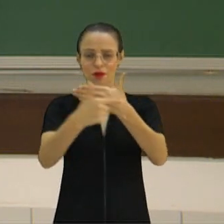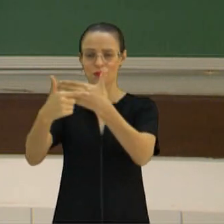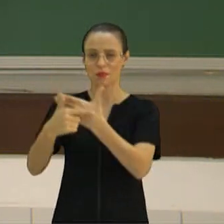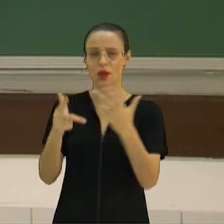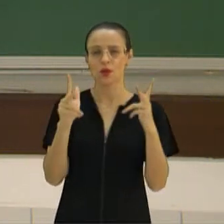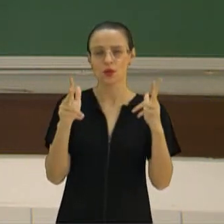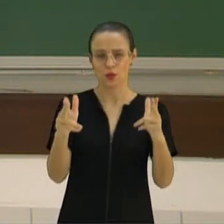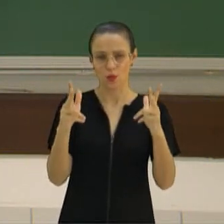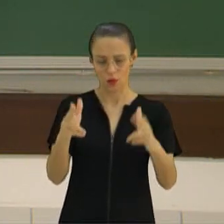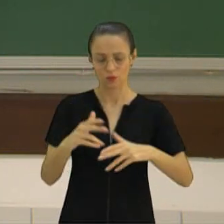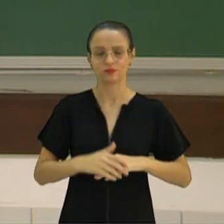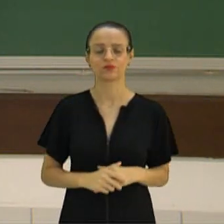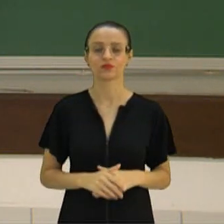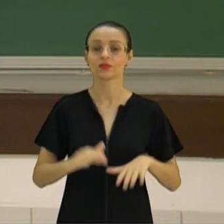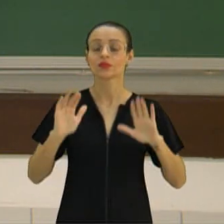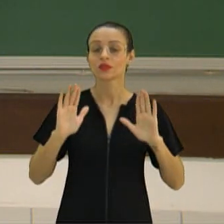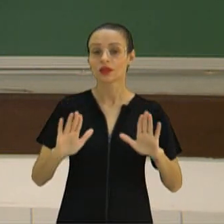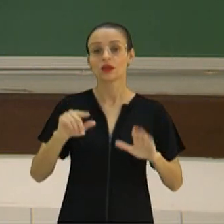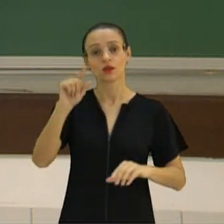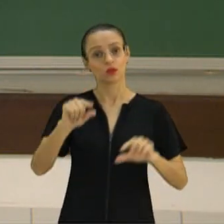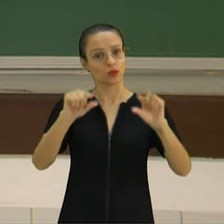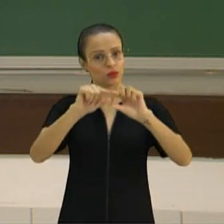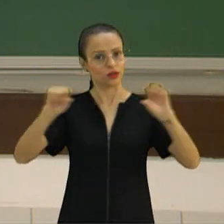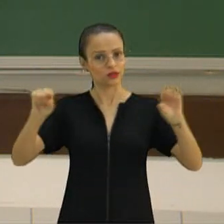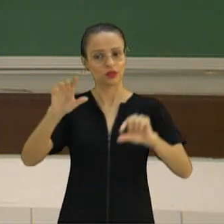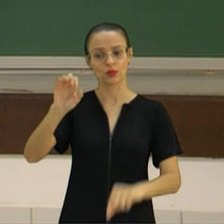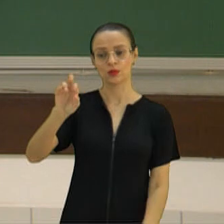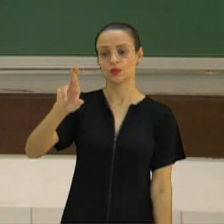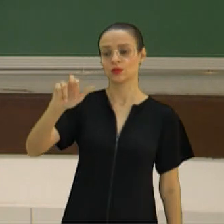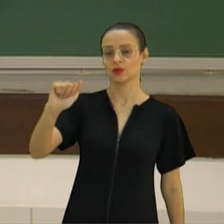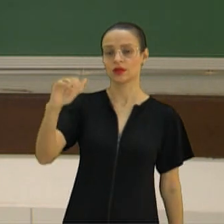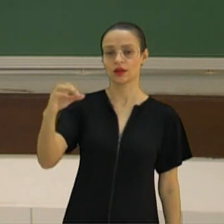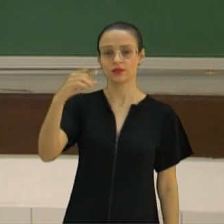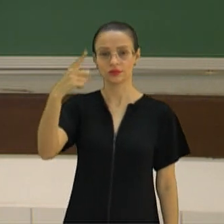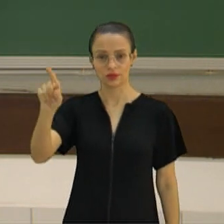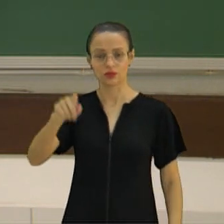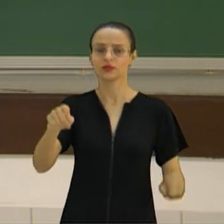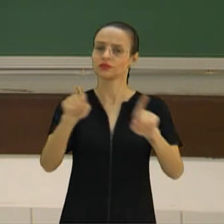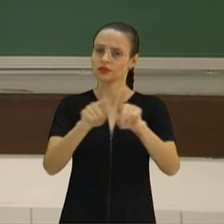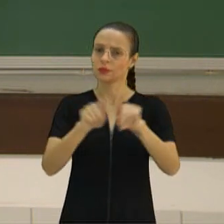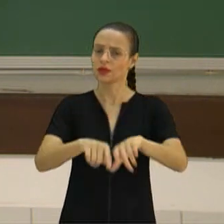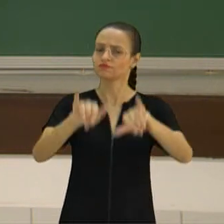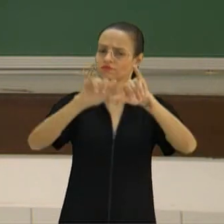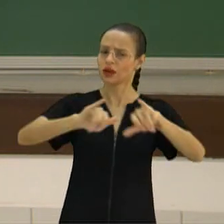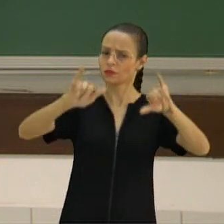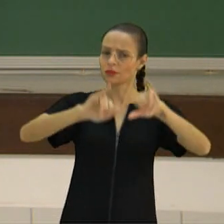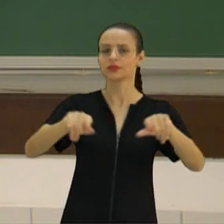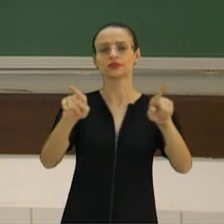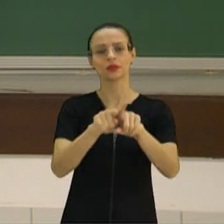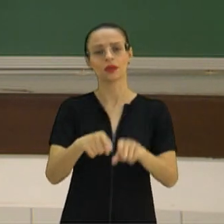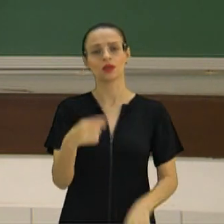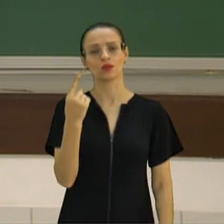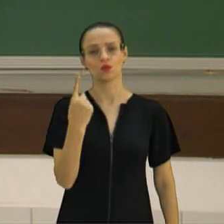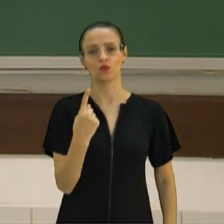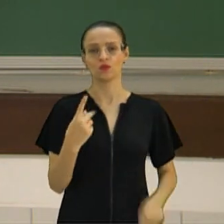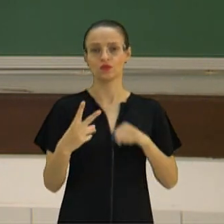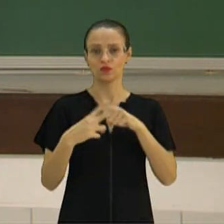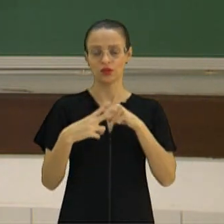um apenas. Uma oração. Também passou uma mensagem e há um verbo